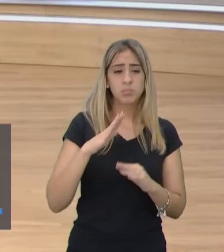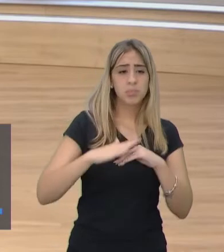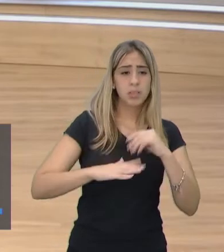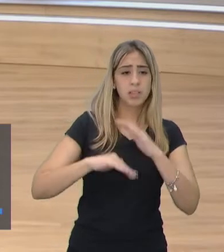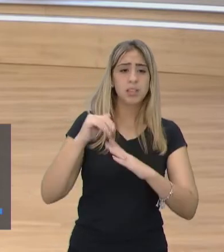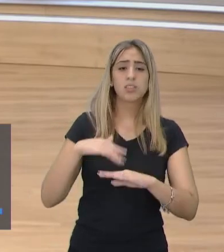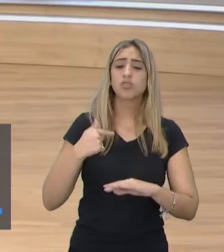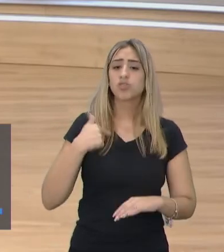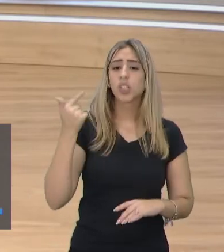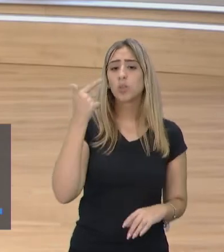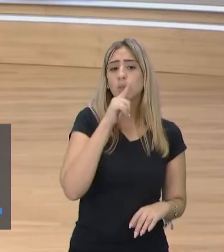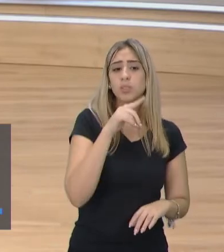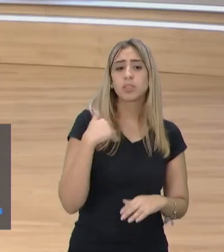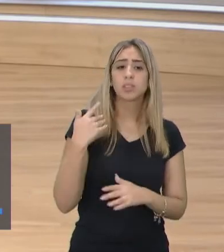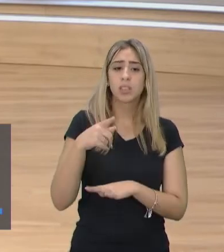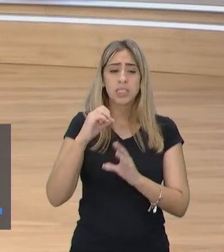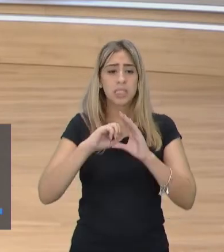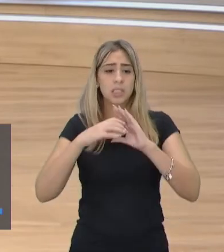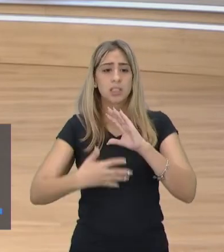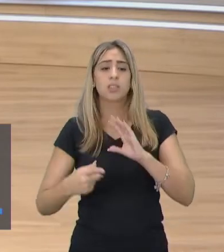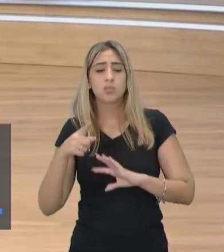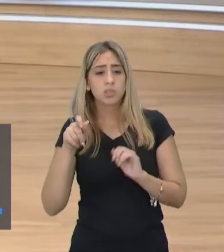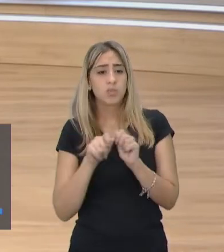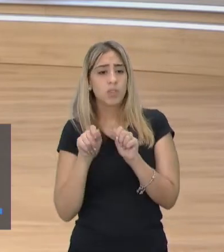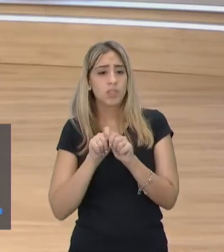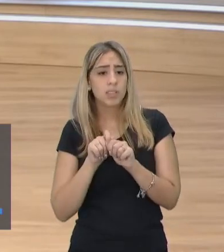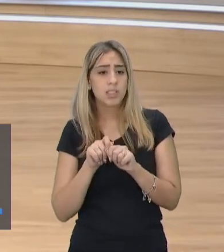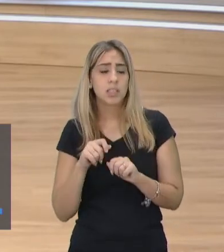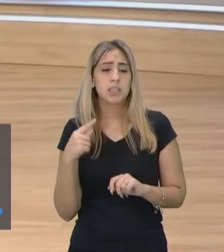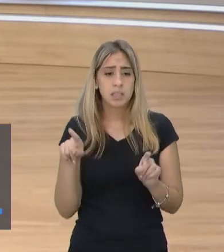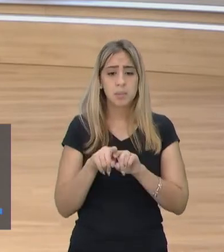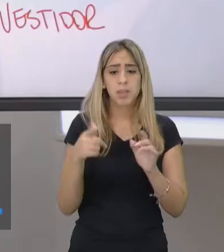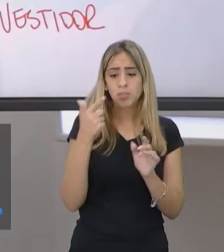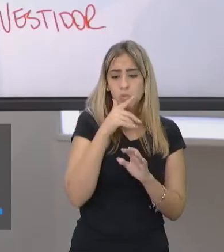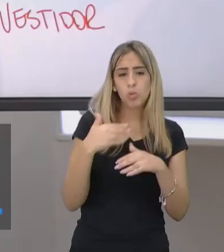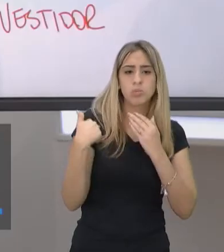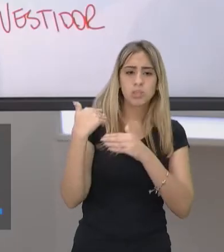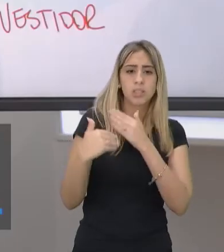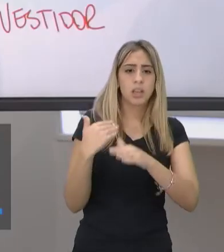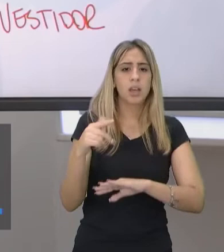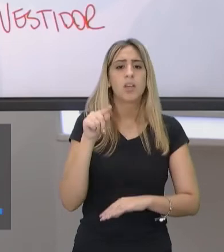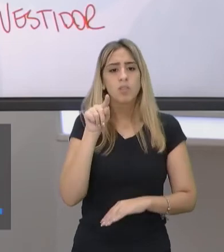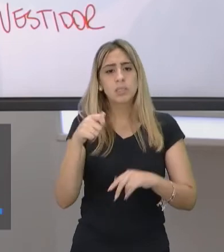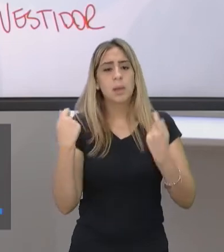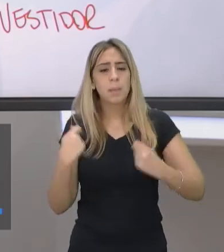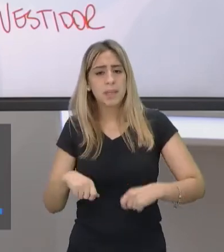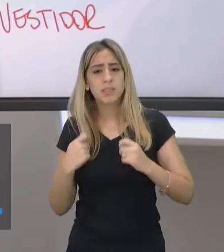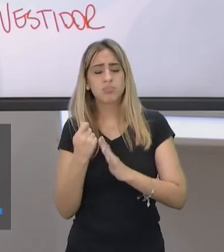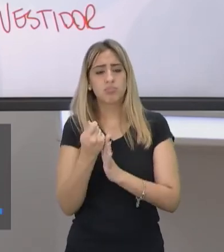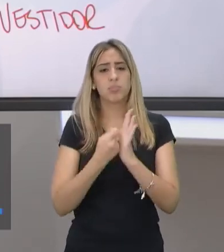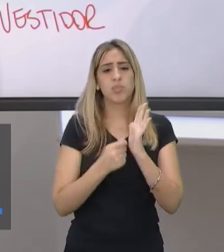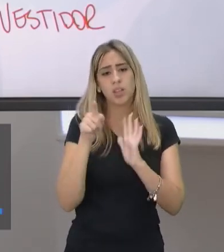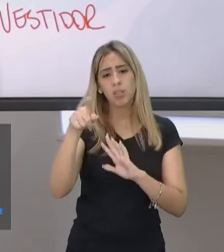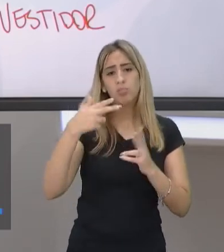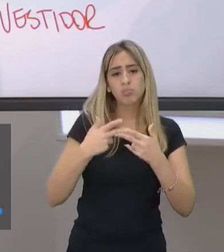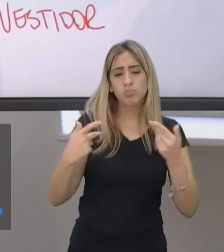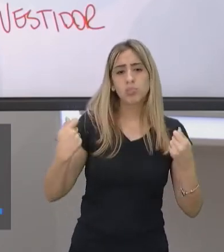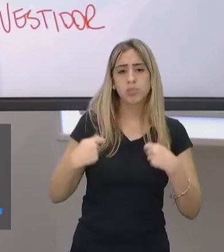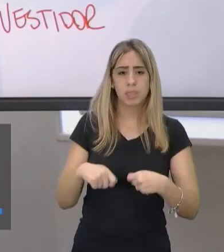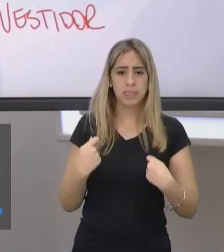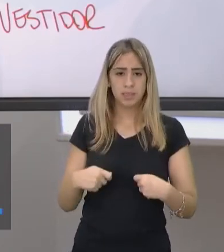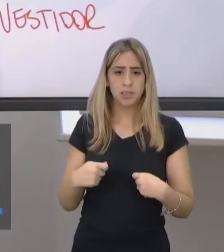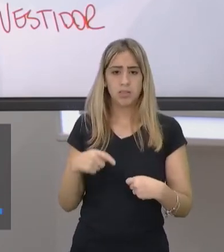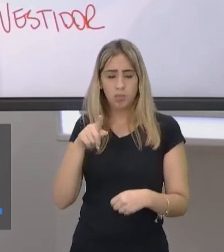vai conquistar, essas características você vai fortalecer e conquistar também. Então, você precisa escrever aquilo que você não